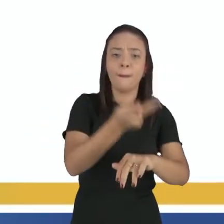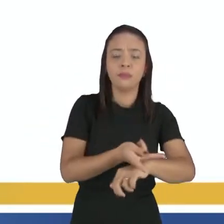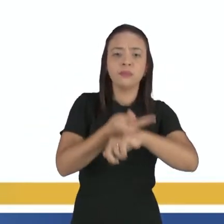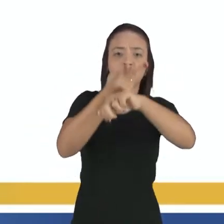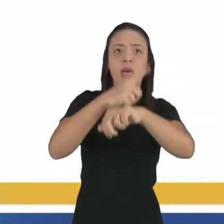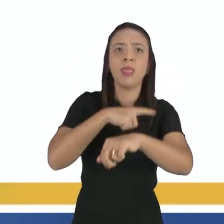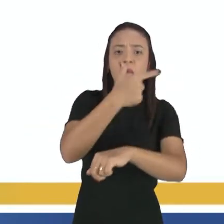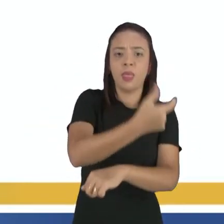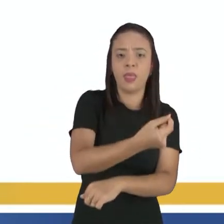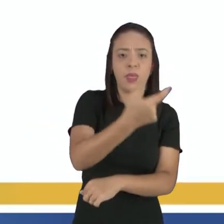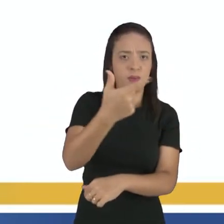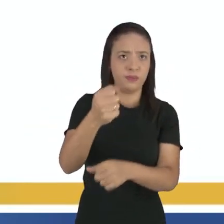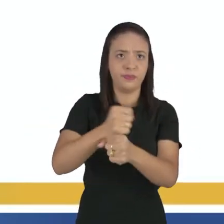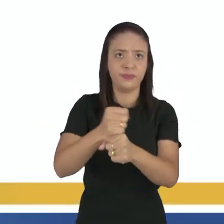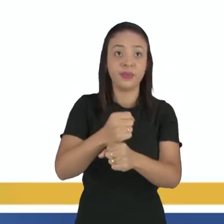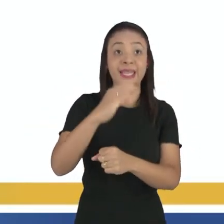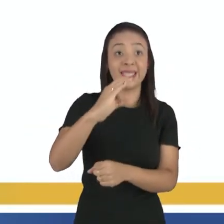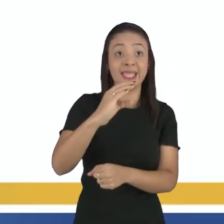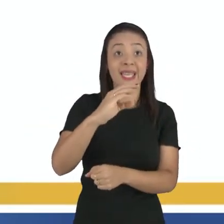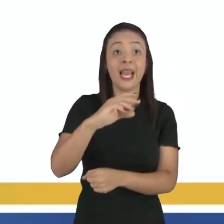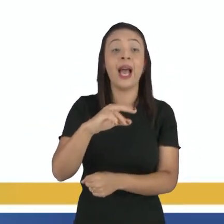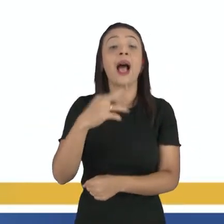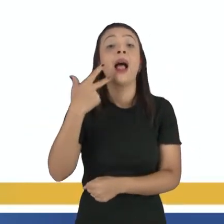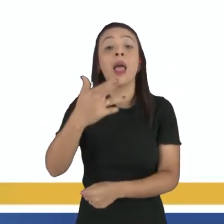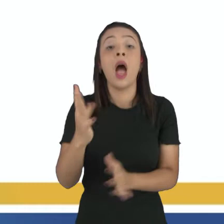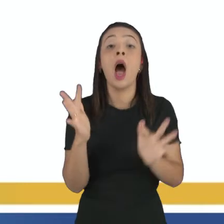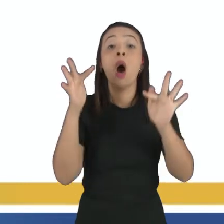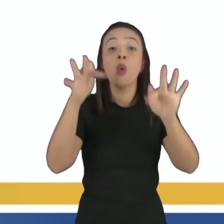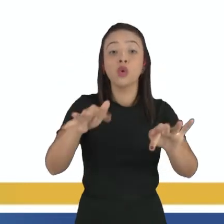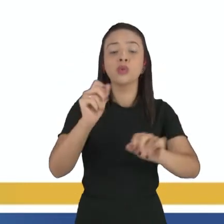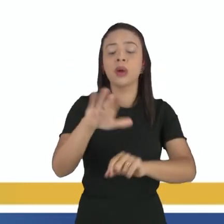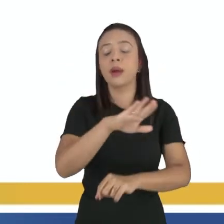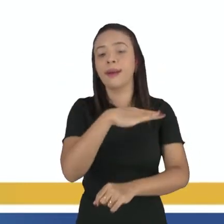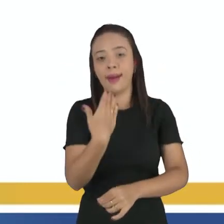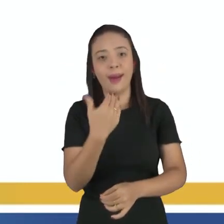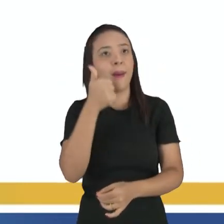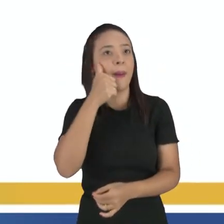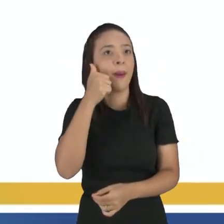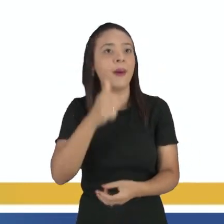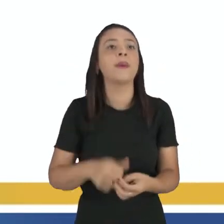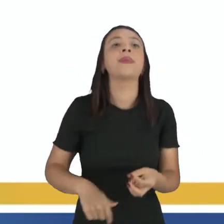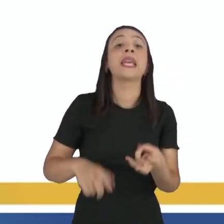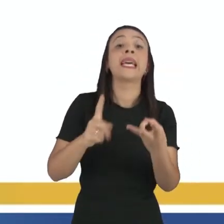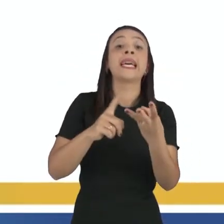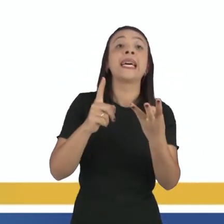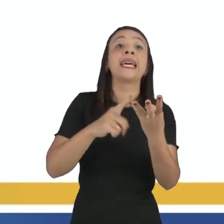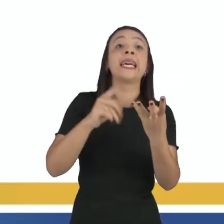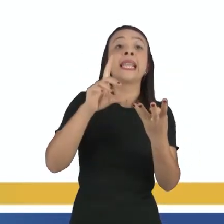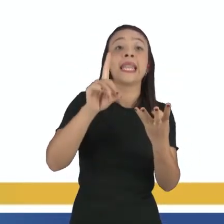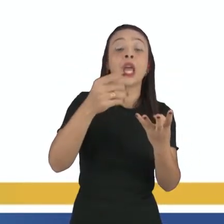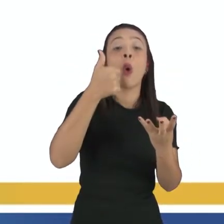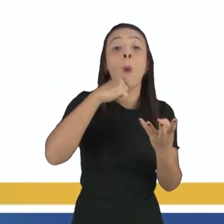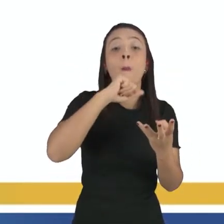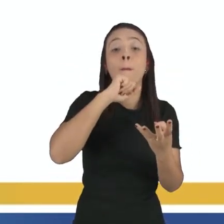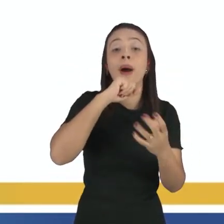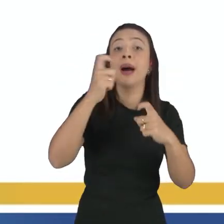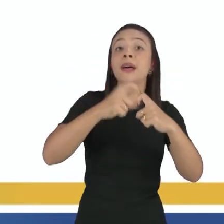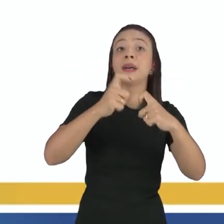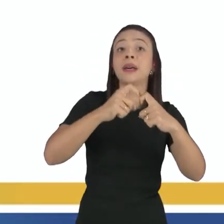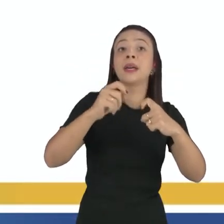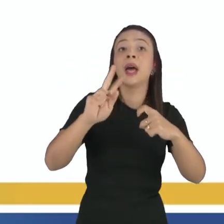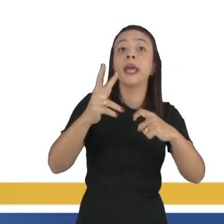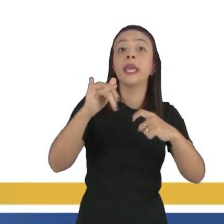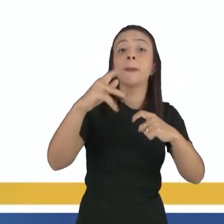202 anos a língua ser a última coisa que morre uma mulher o pai da Medicina ser Hipócrates